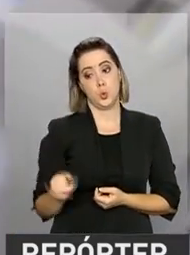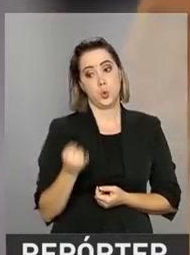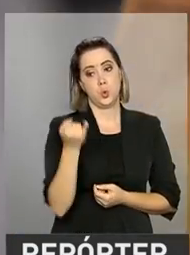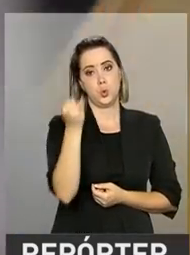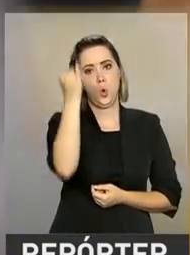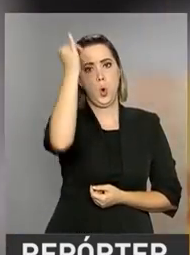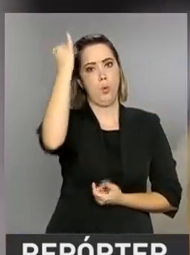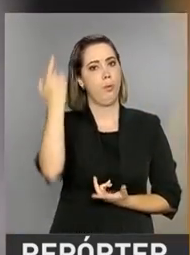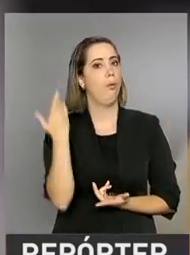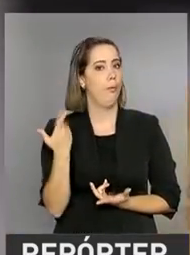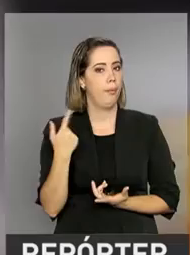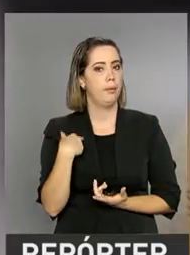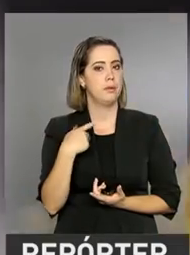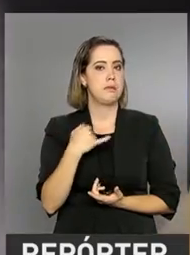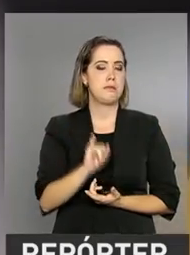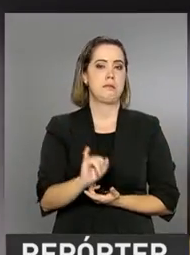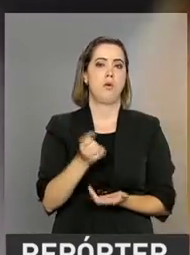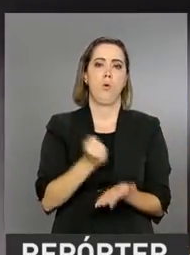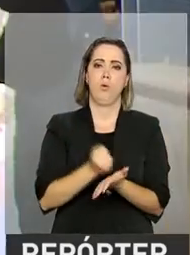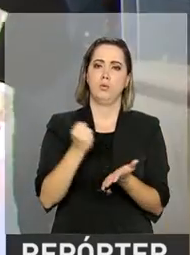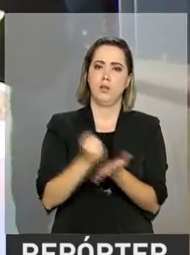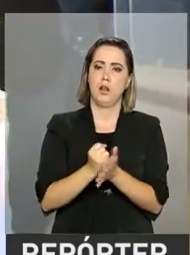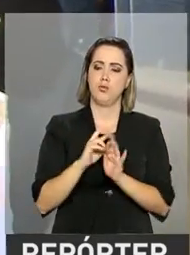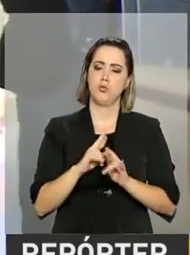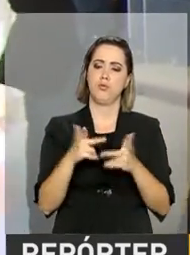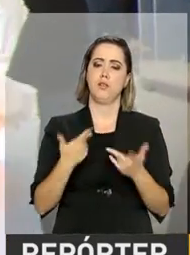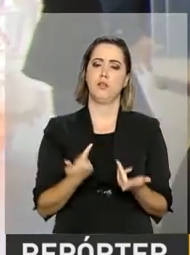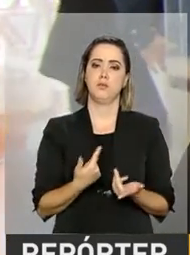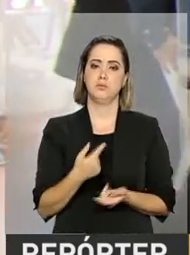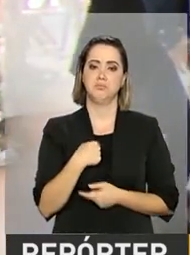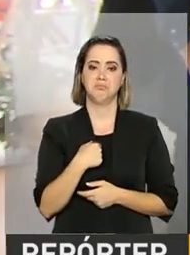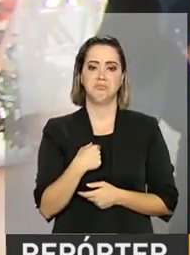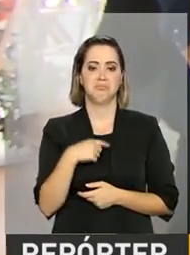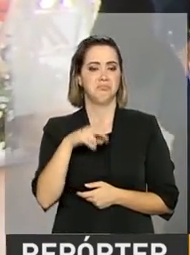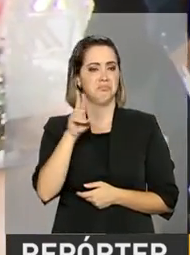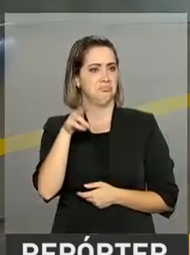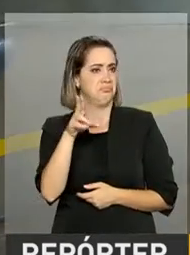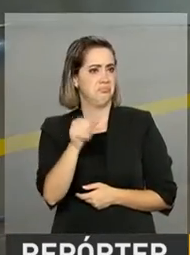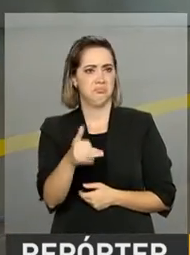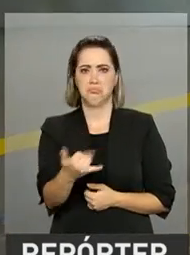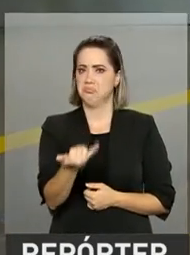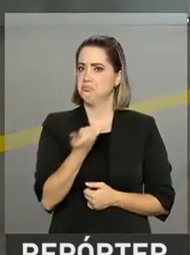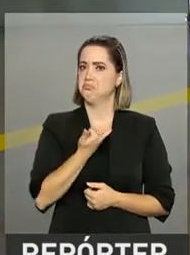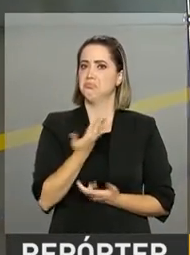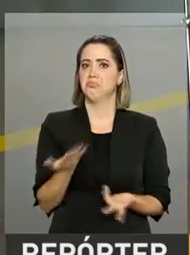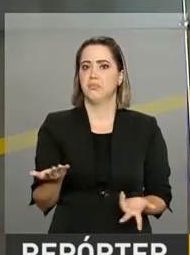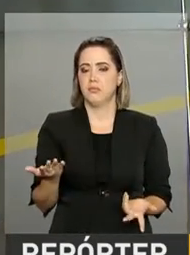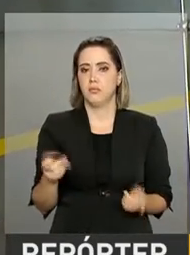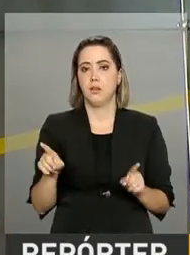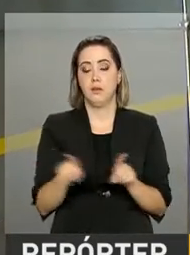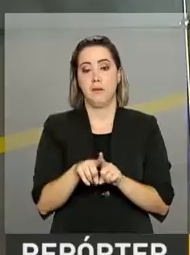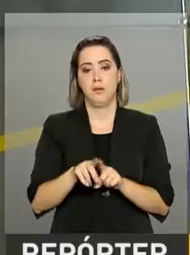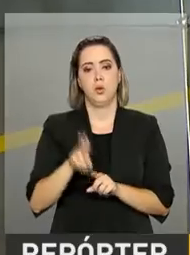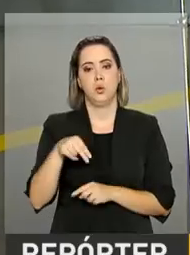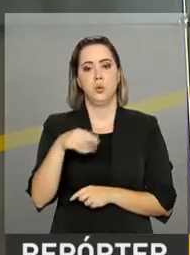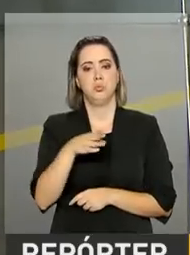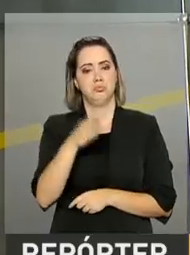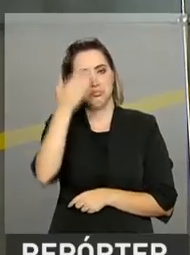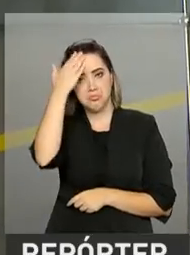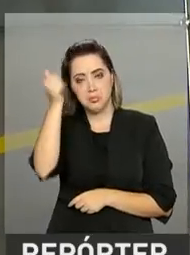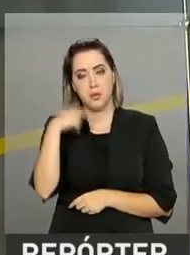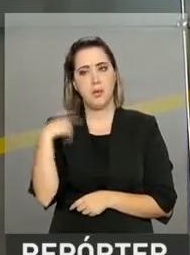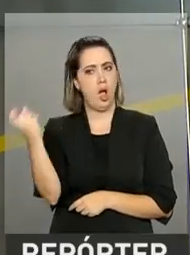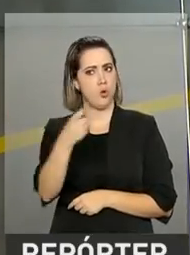maior do que aquele que foi contratado originalmente eu sou novidade planeta no qual me passaram isso não sabe que cita um alto o juro será